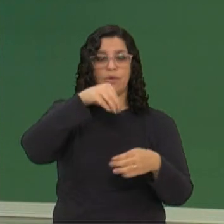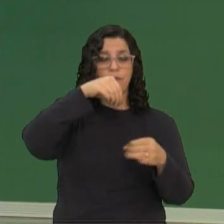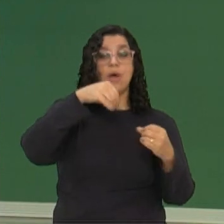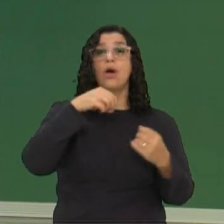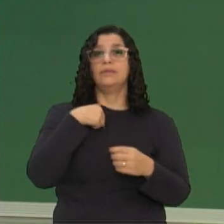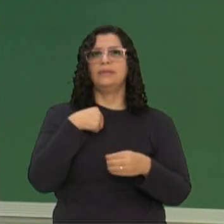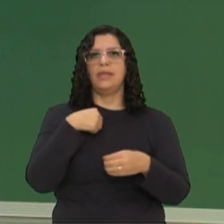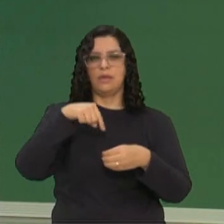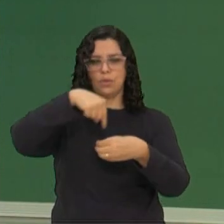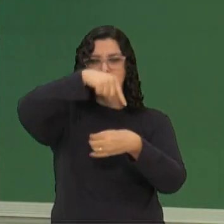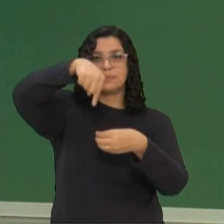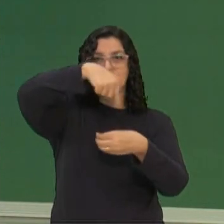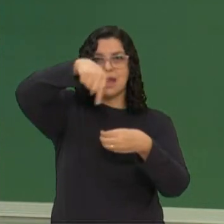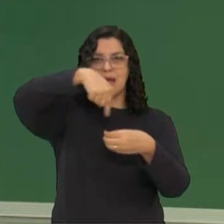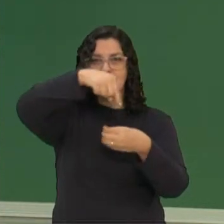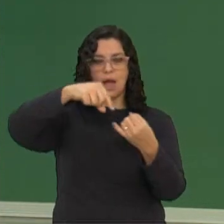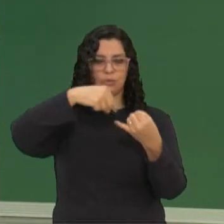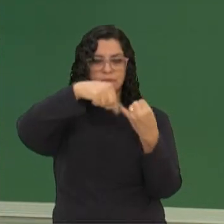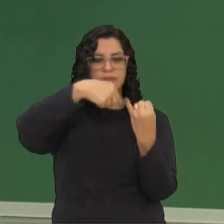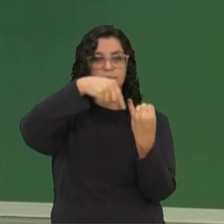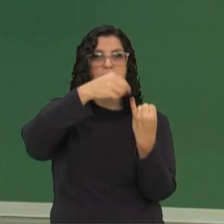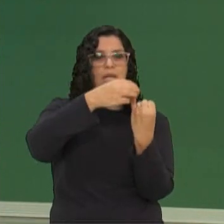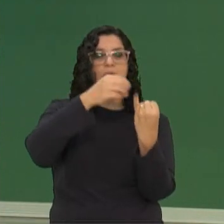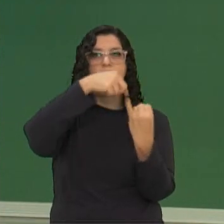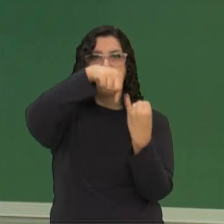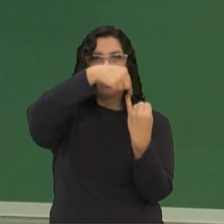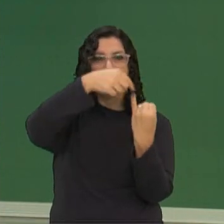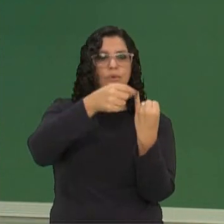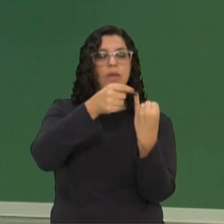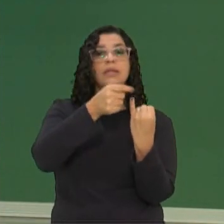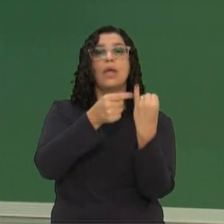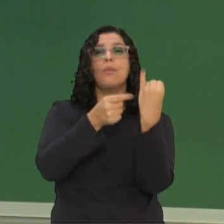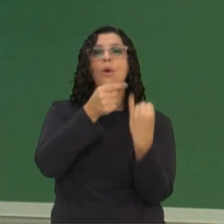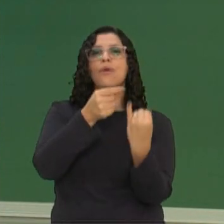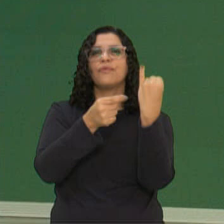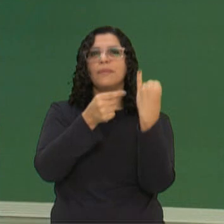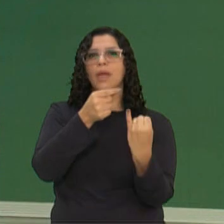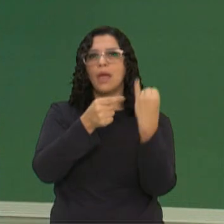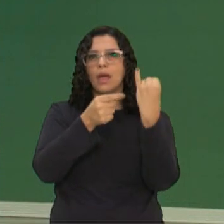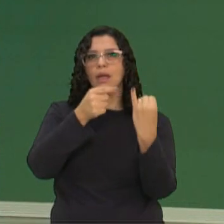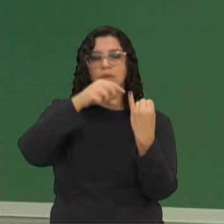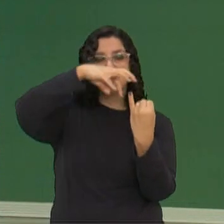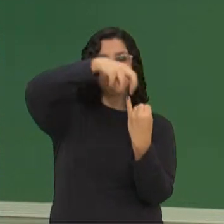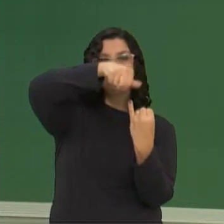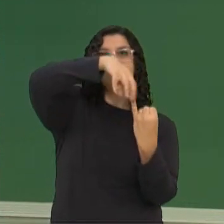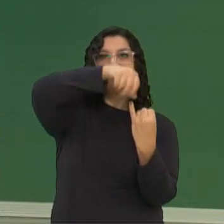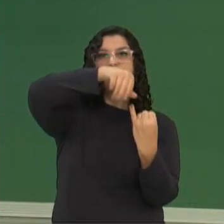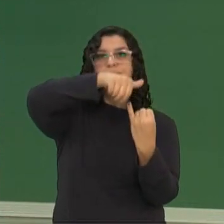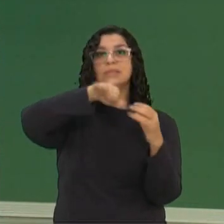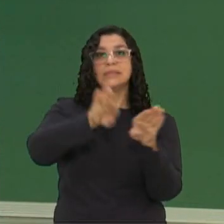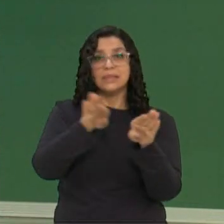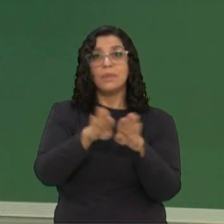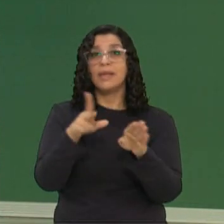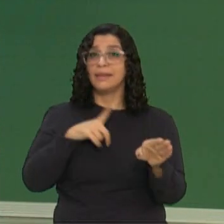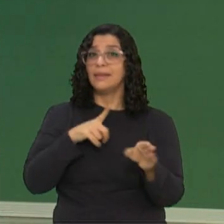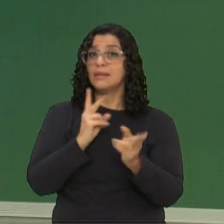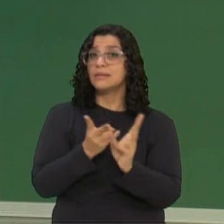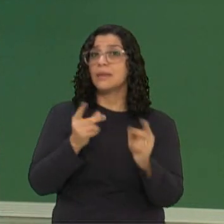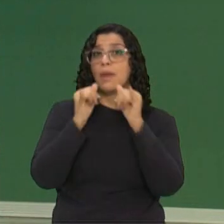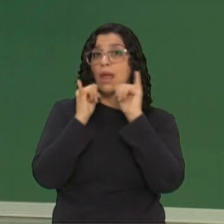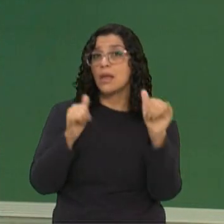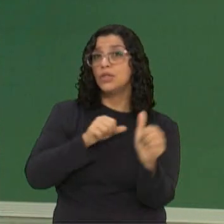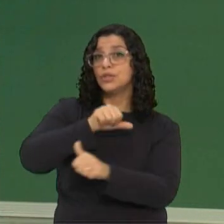o ímã, gera-se um movimento contínuo de corrente também, ao mover o ímã,